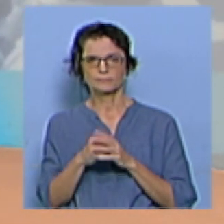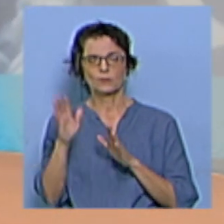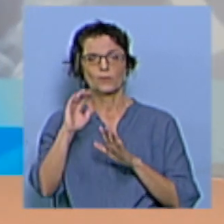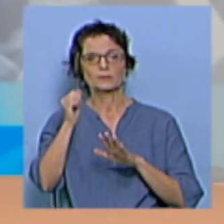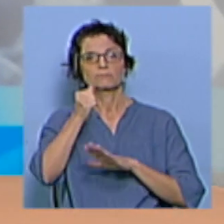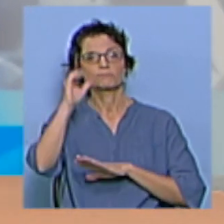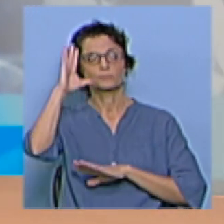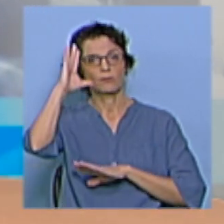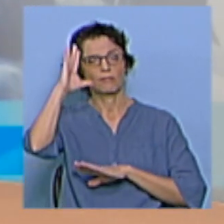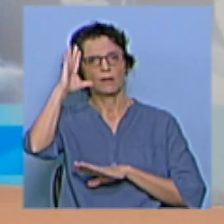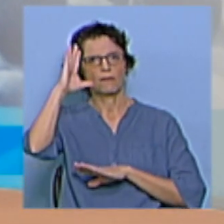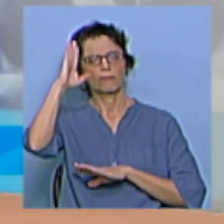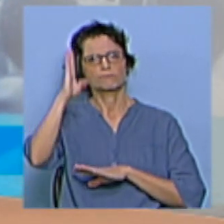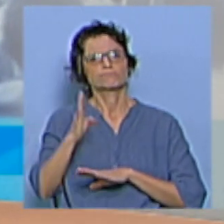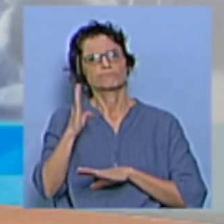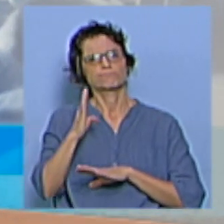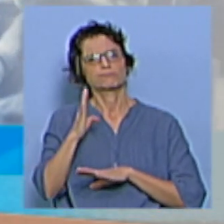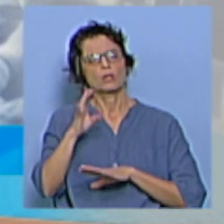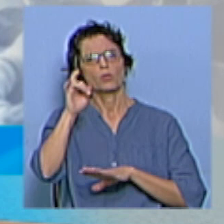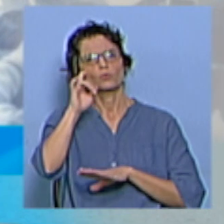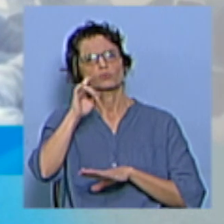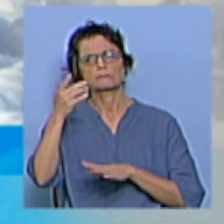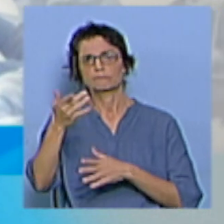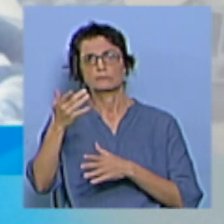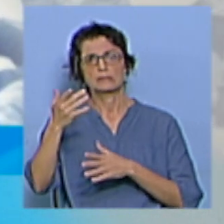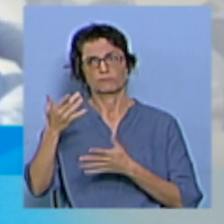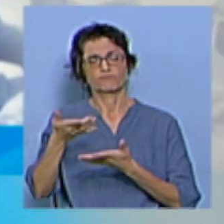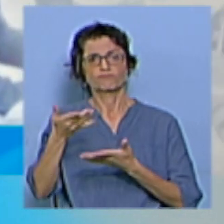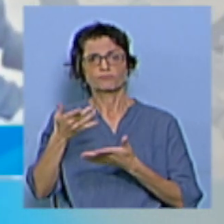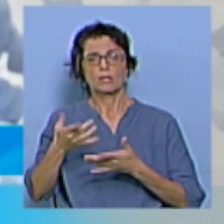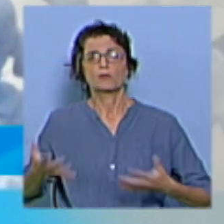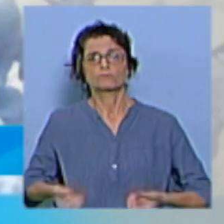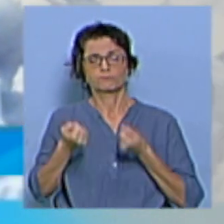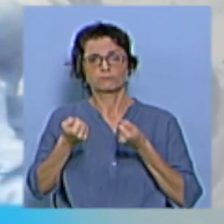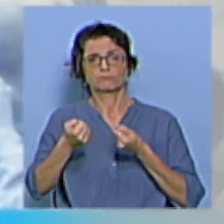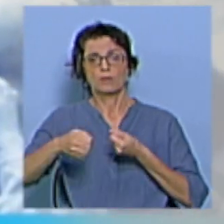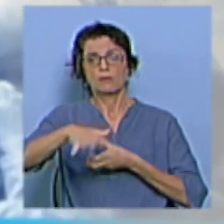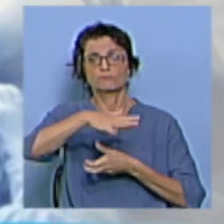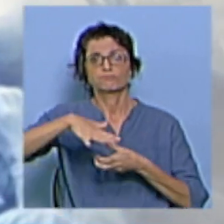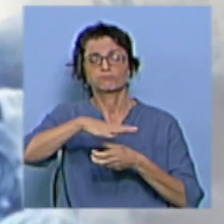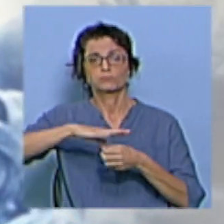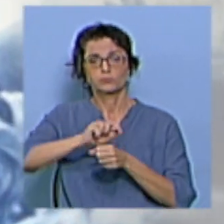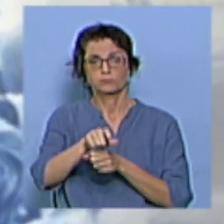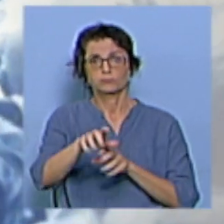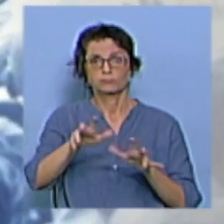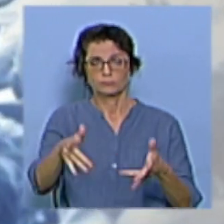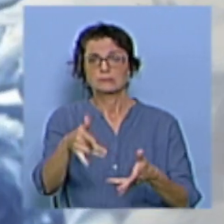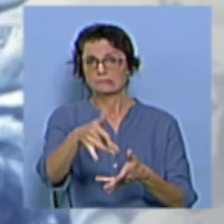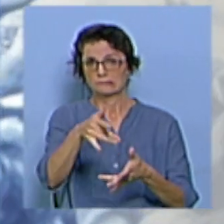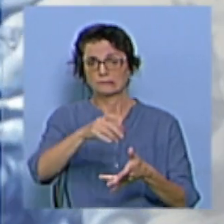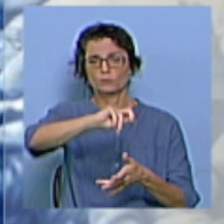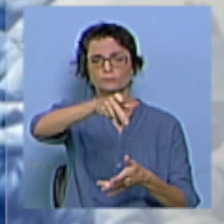Olá, muito boa tarde. Militares e forças de segurança são a última salvação no contexto da pandemia Covid-19 em várias localidades de